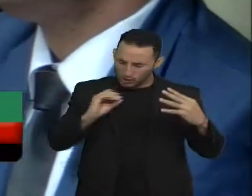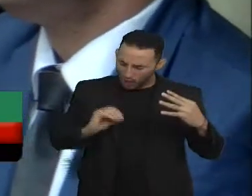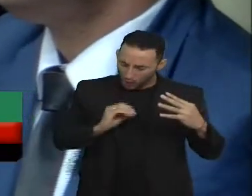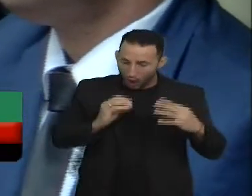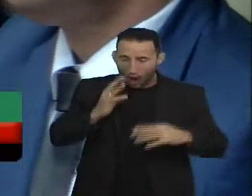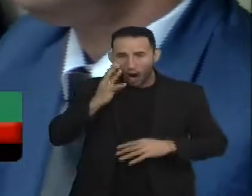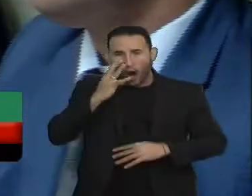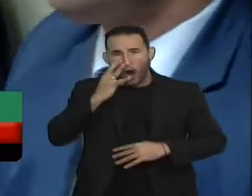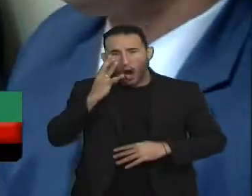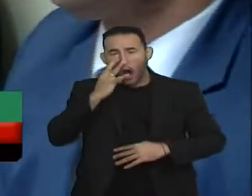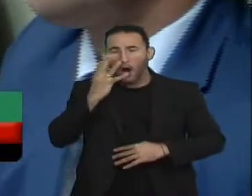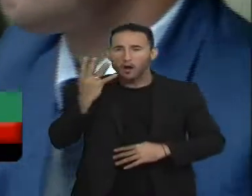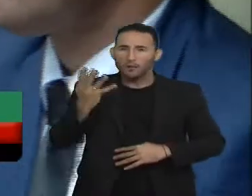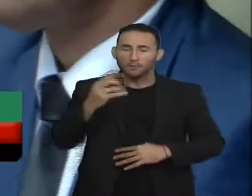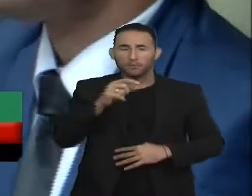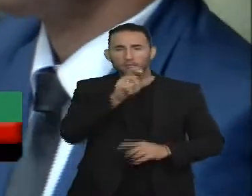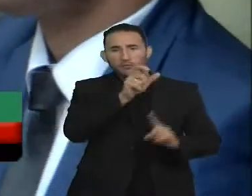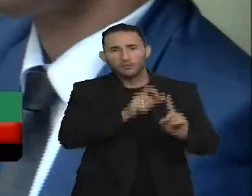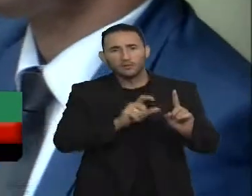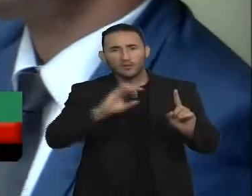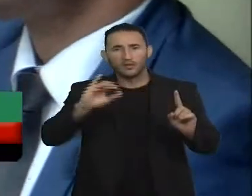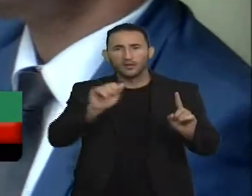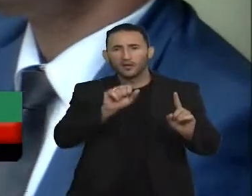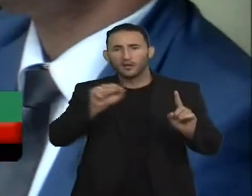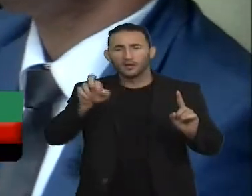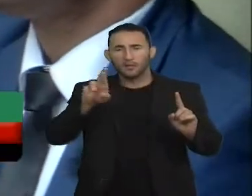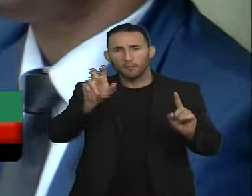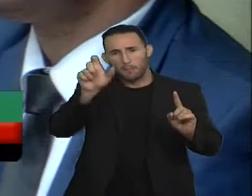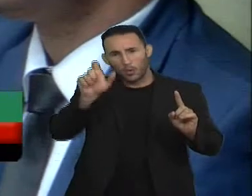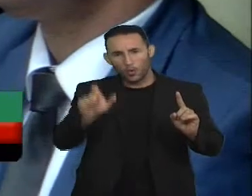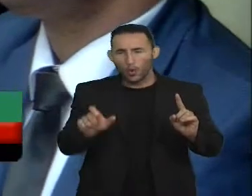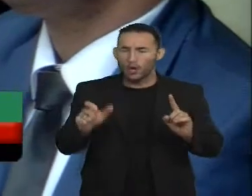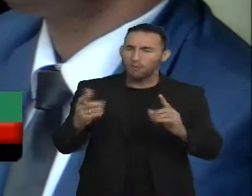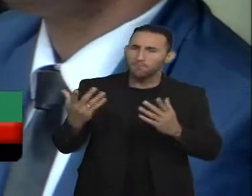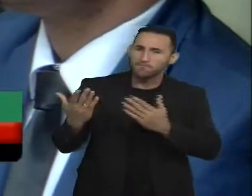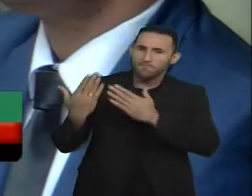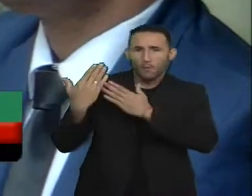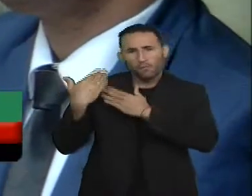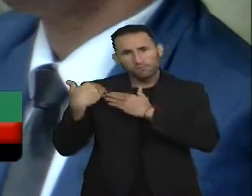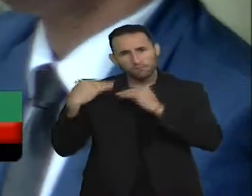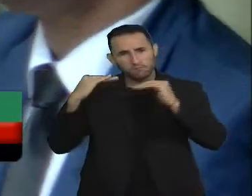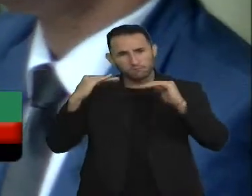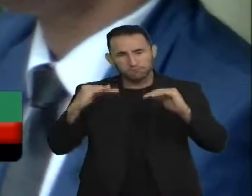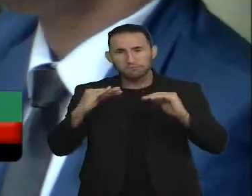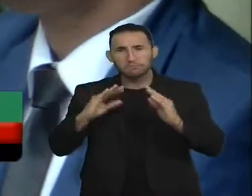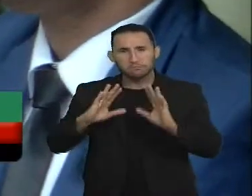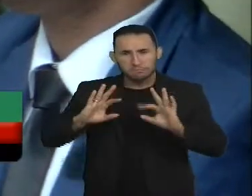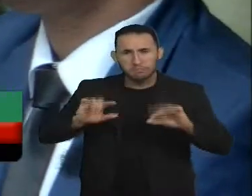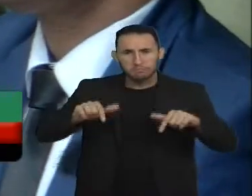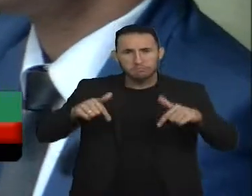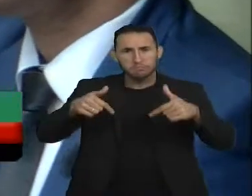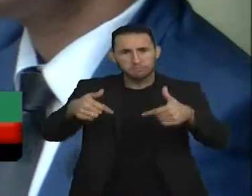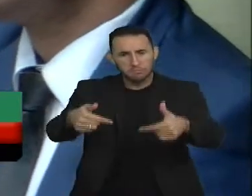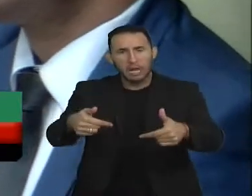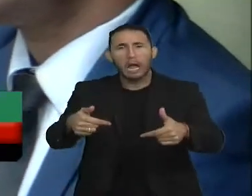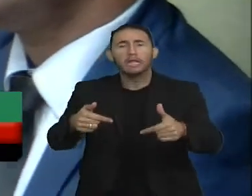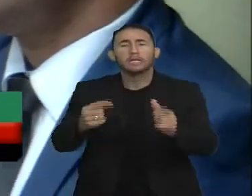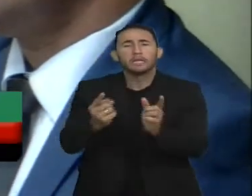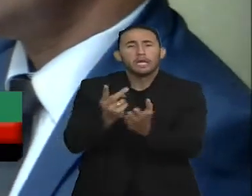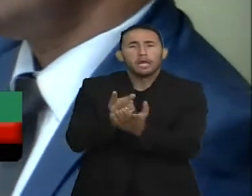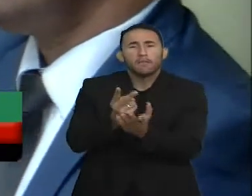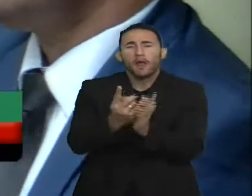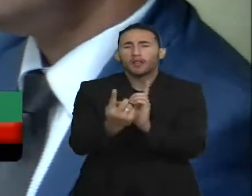maravilhoso, uma pessoa competente, uma pessoa que atende a todos da mesma forma,